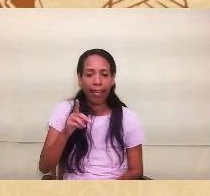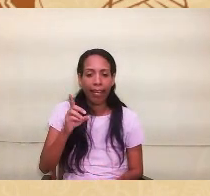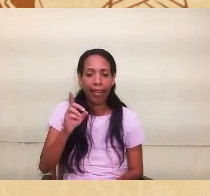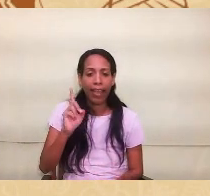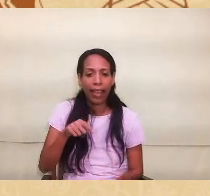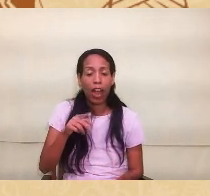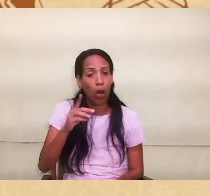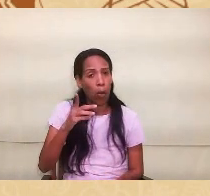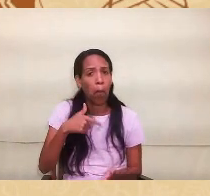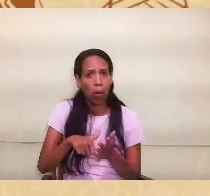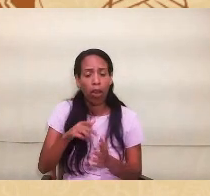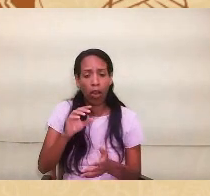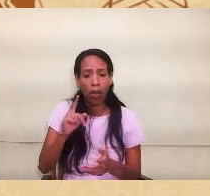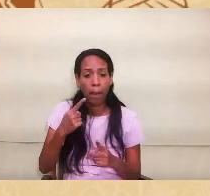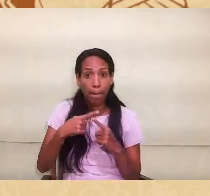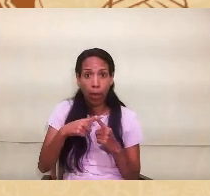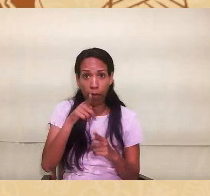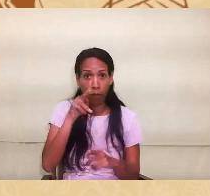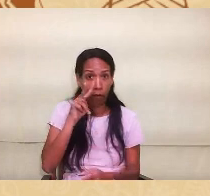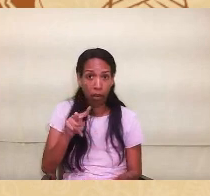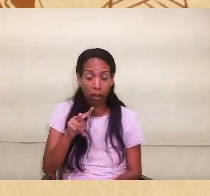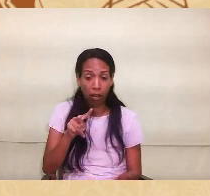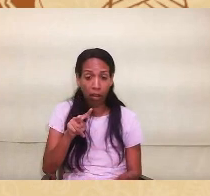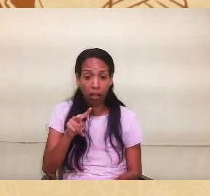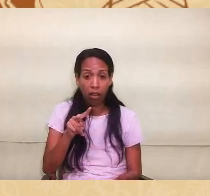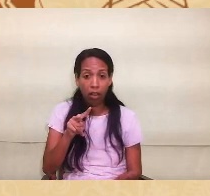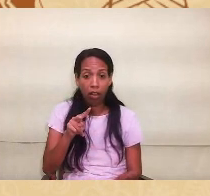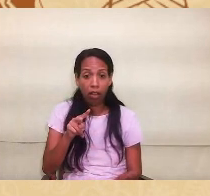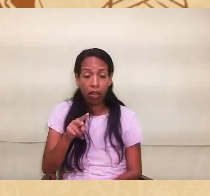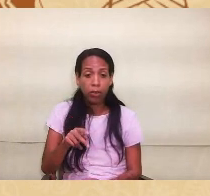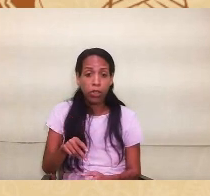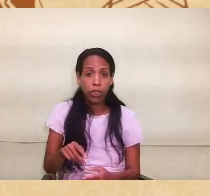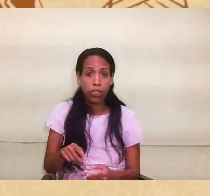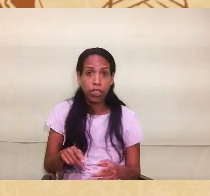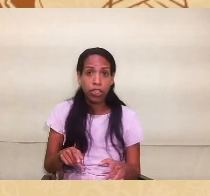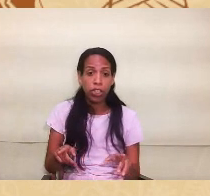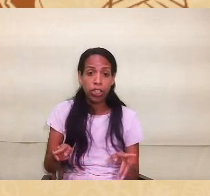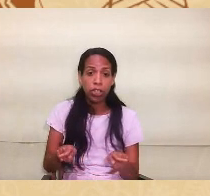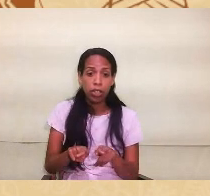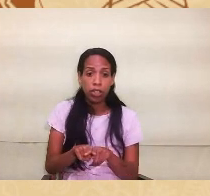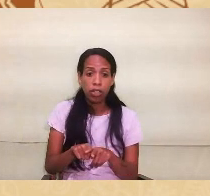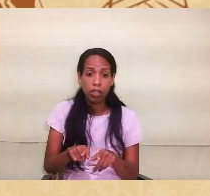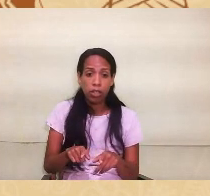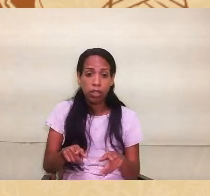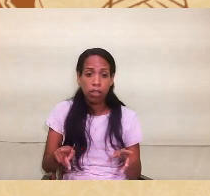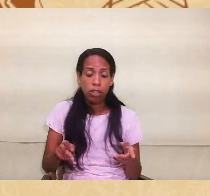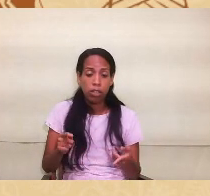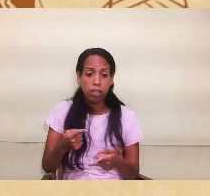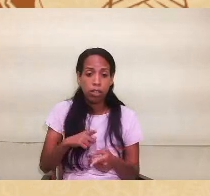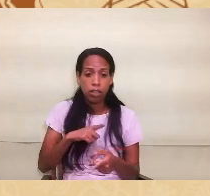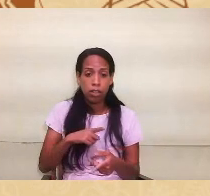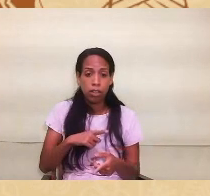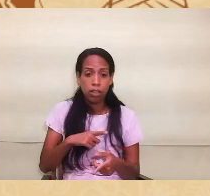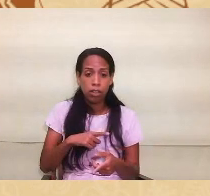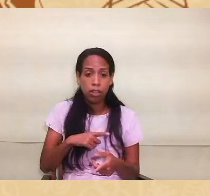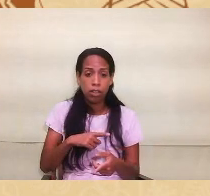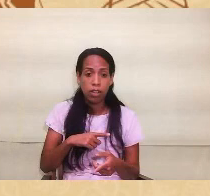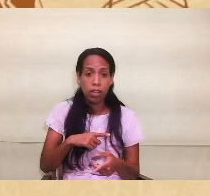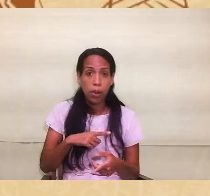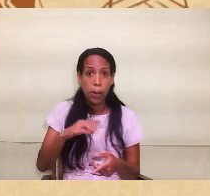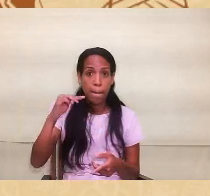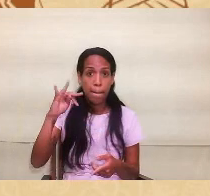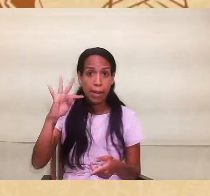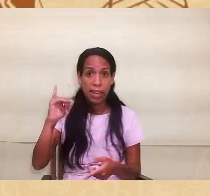questão, porque você vê. E olha as armadilhas. Na década, na ditadura militar, os militares queriam